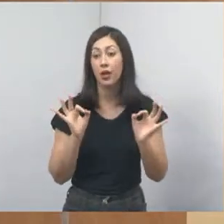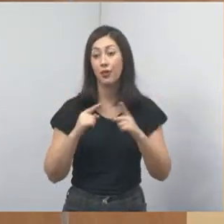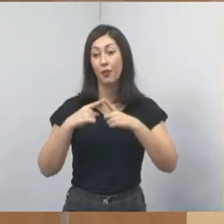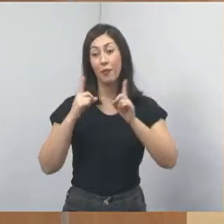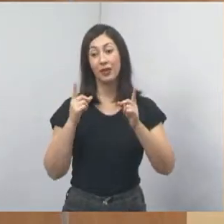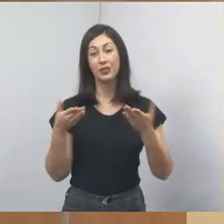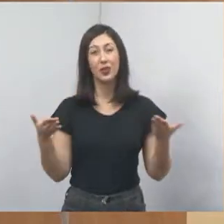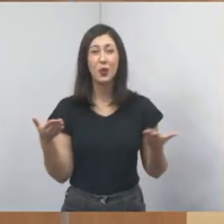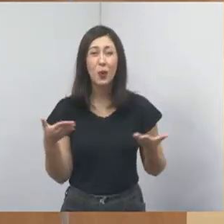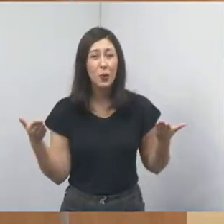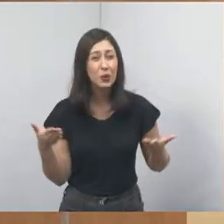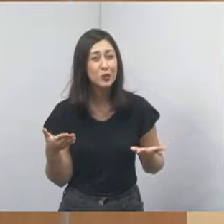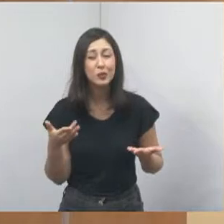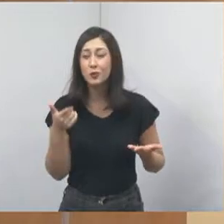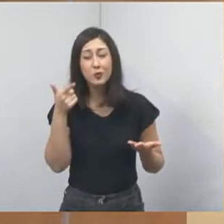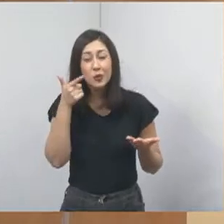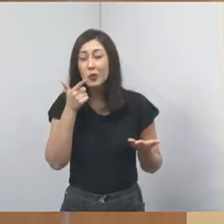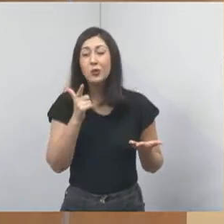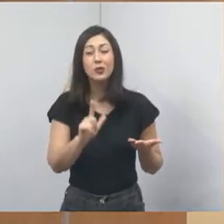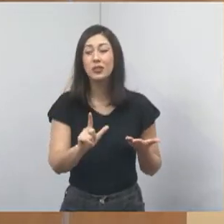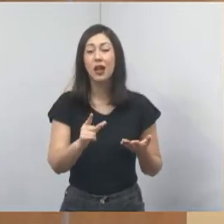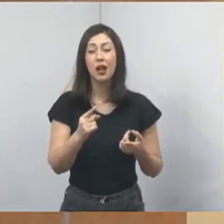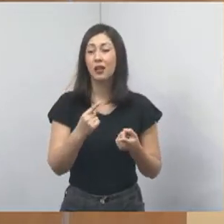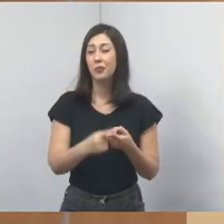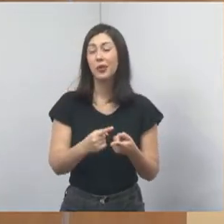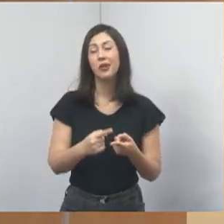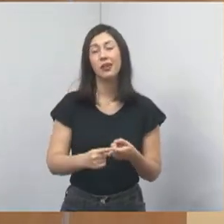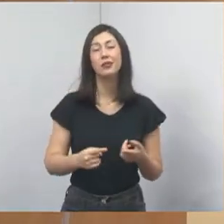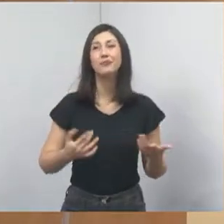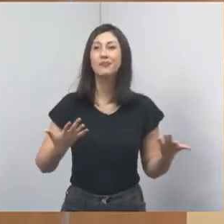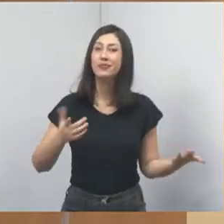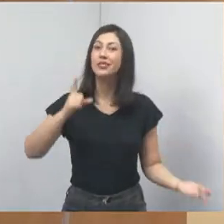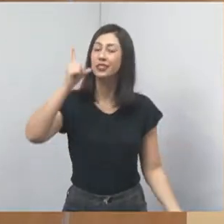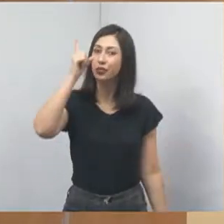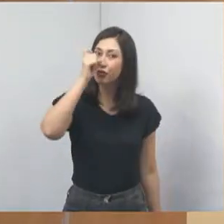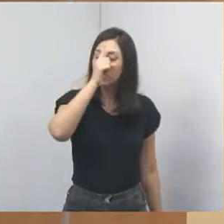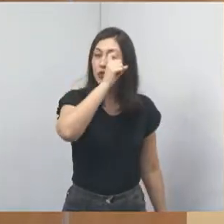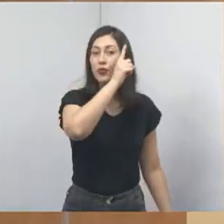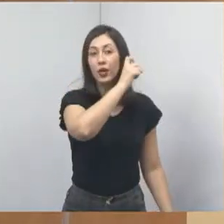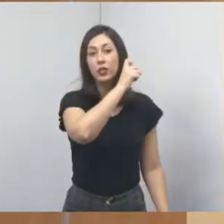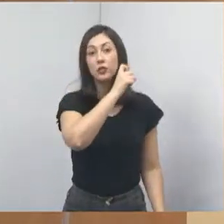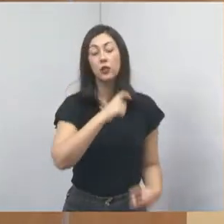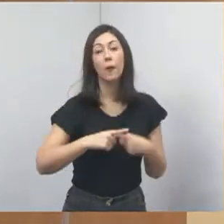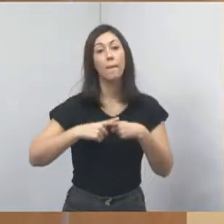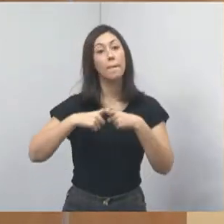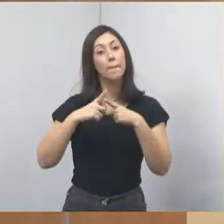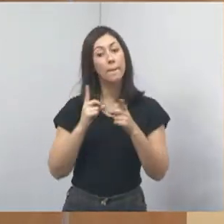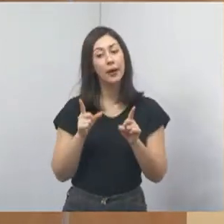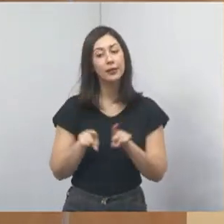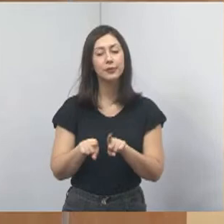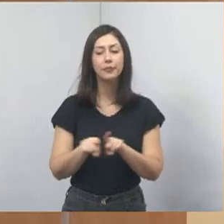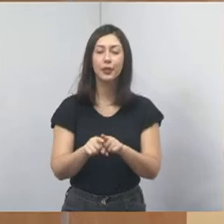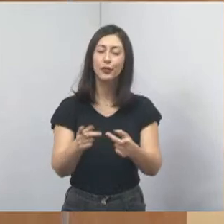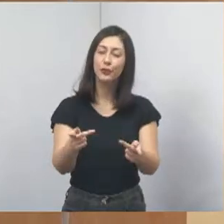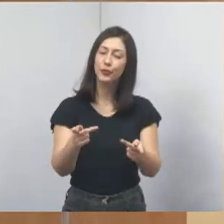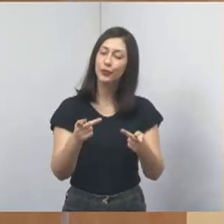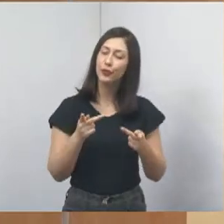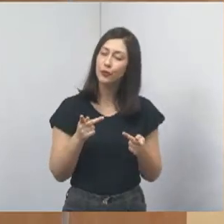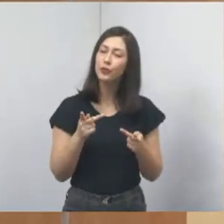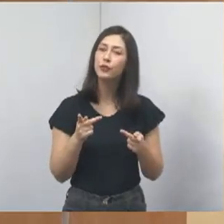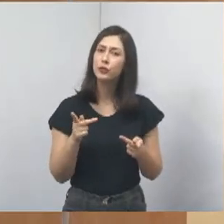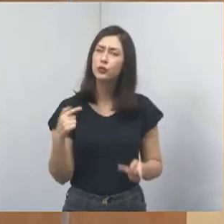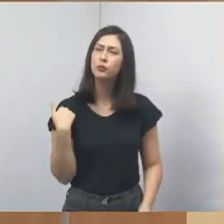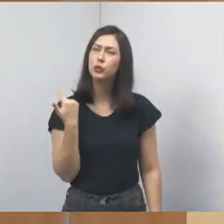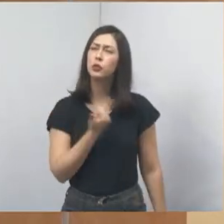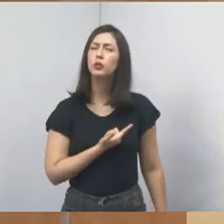realidade difícil, porque ela é muito complexa. Mas, ao mesmo tempo, é um convite para todos nós na dimensão